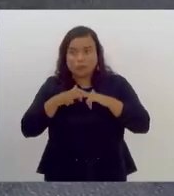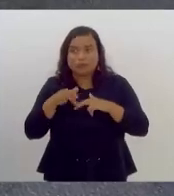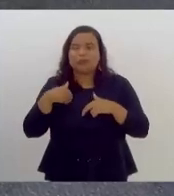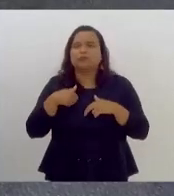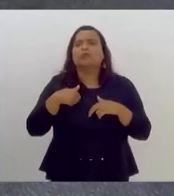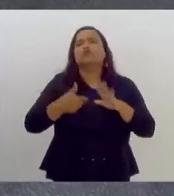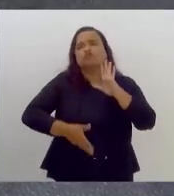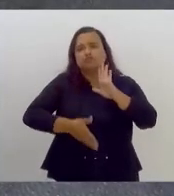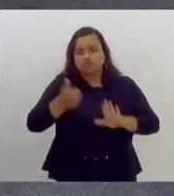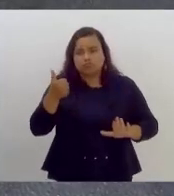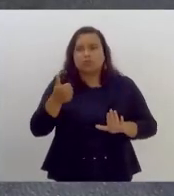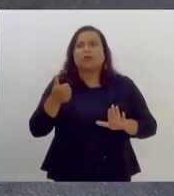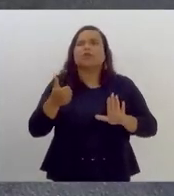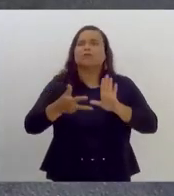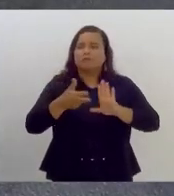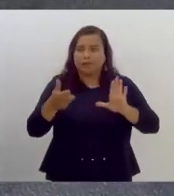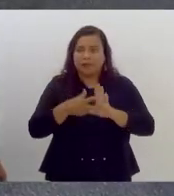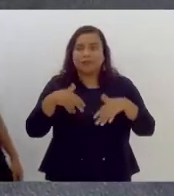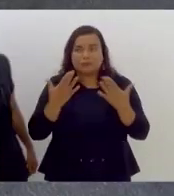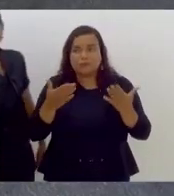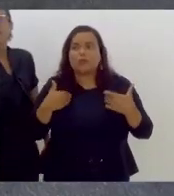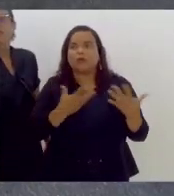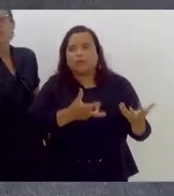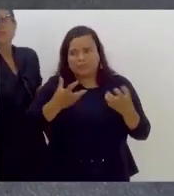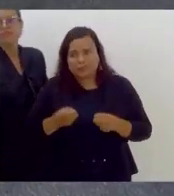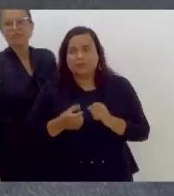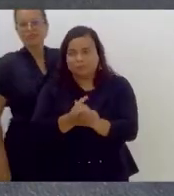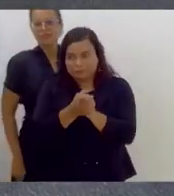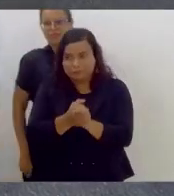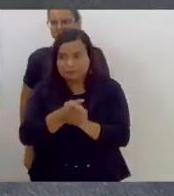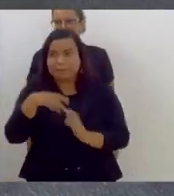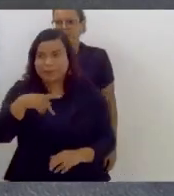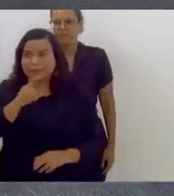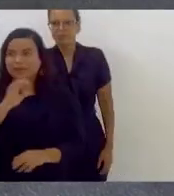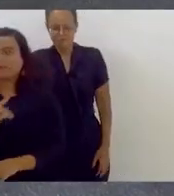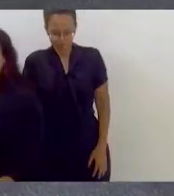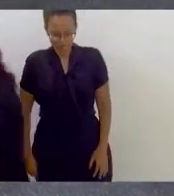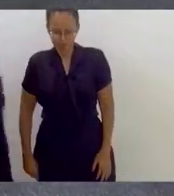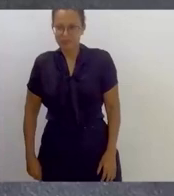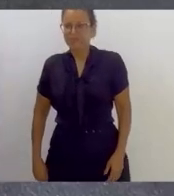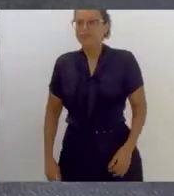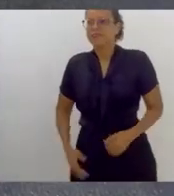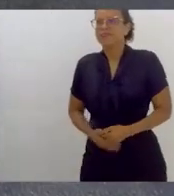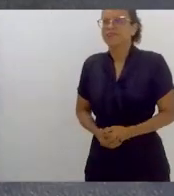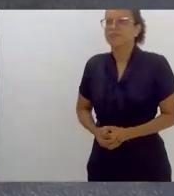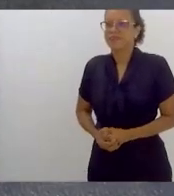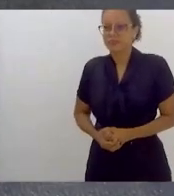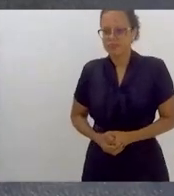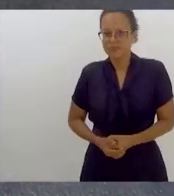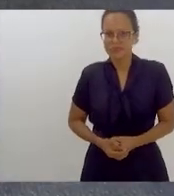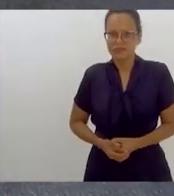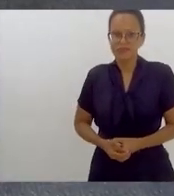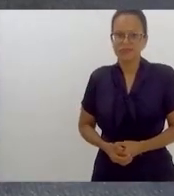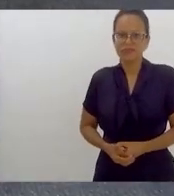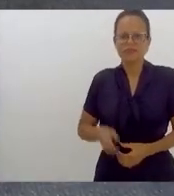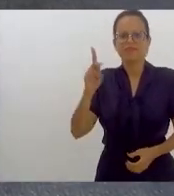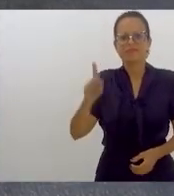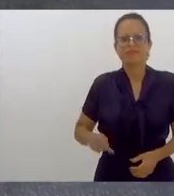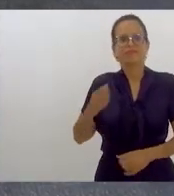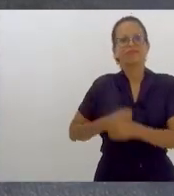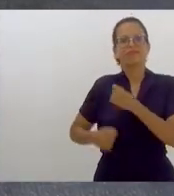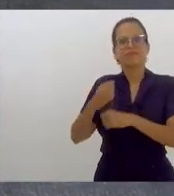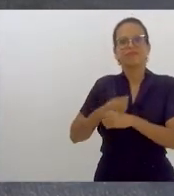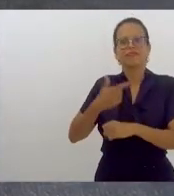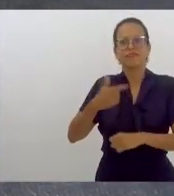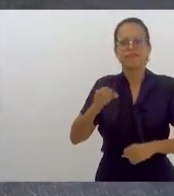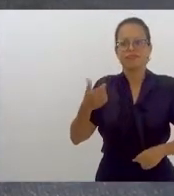derrubada desse veto. Receba aqui as saudações do PDT. Presidente, desde 2011, na minha condição de